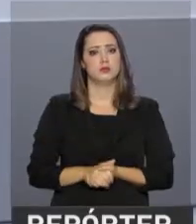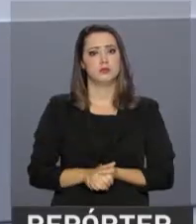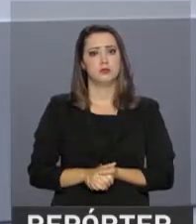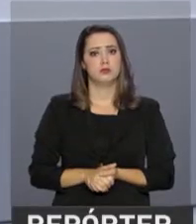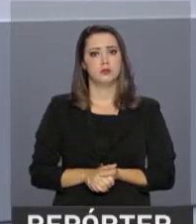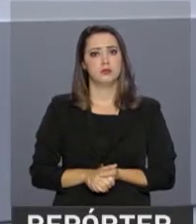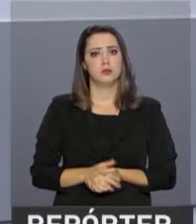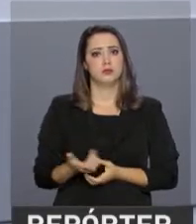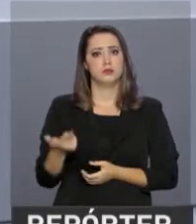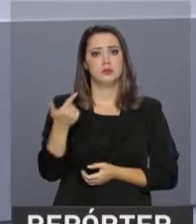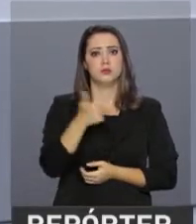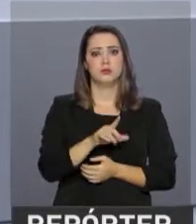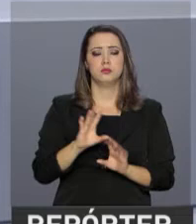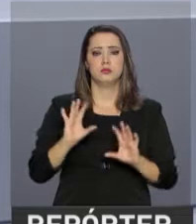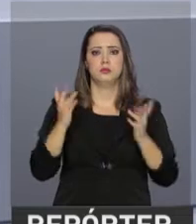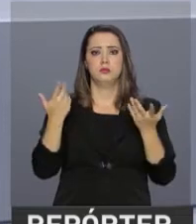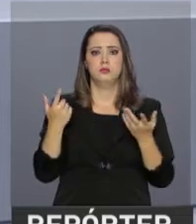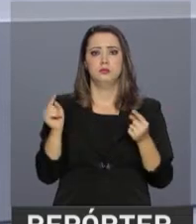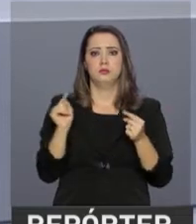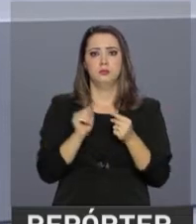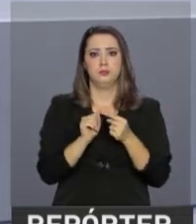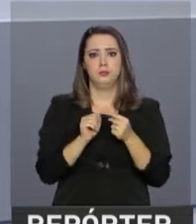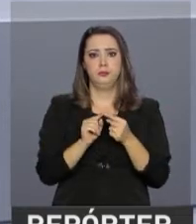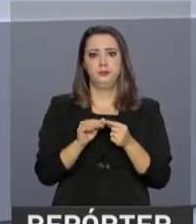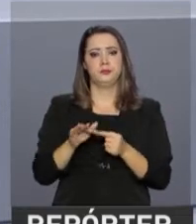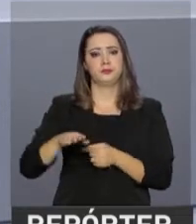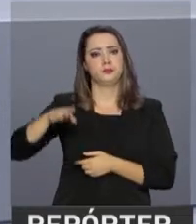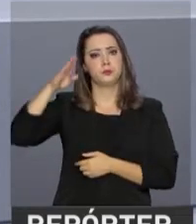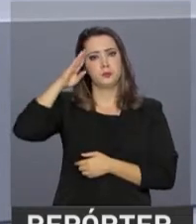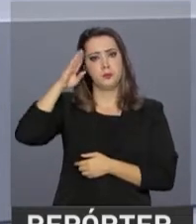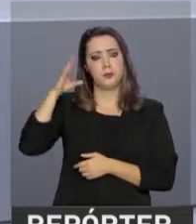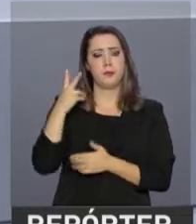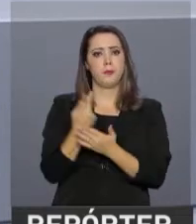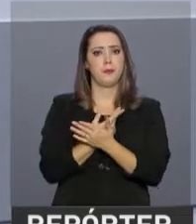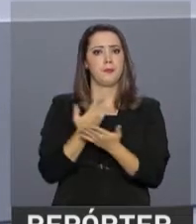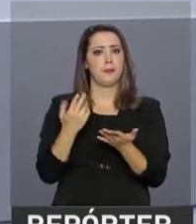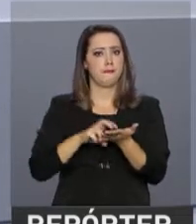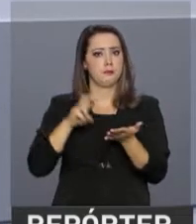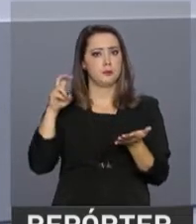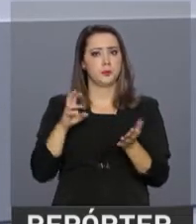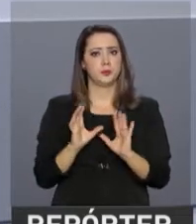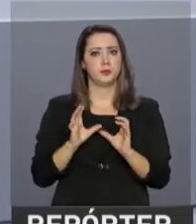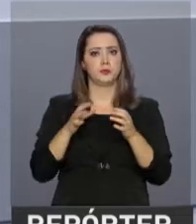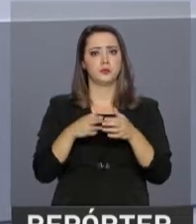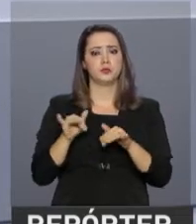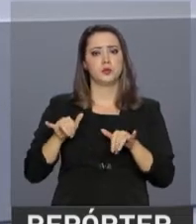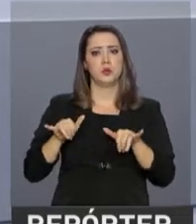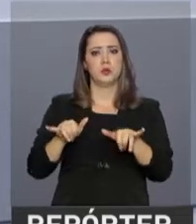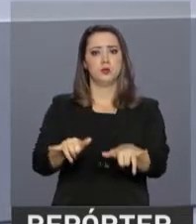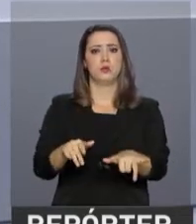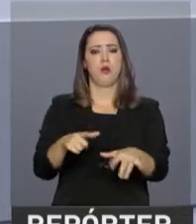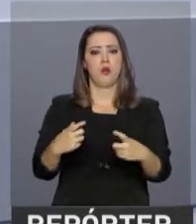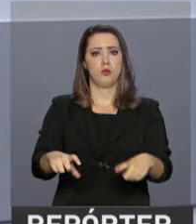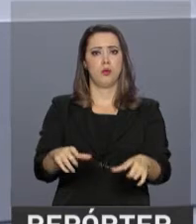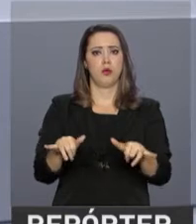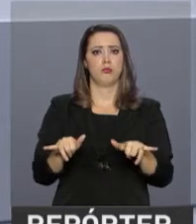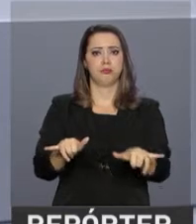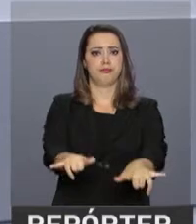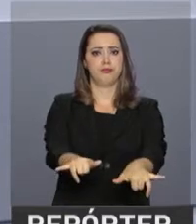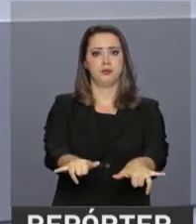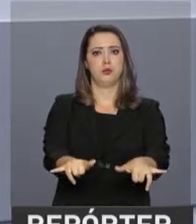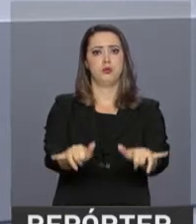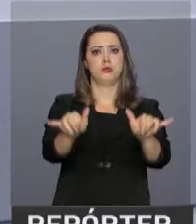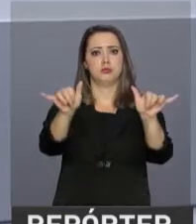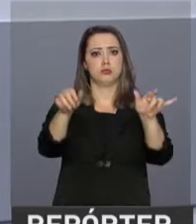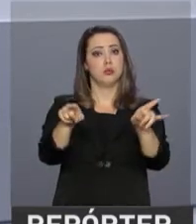uma outra cerimônia relacionada às forças armadas aconteceu na manhã de hoje na base aérea de brasília foi o evento de